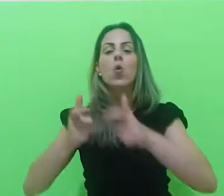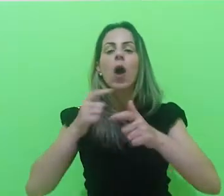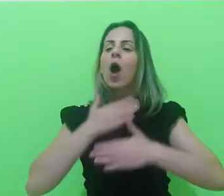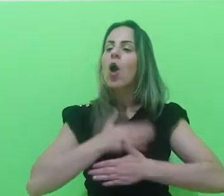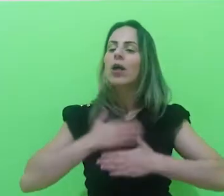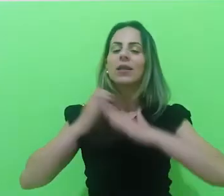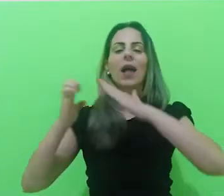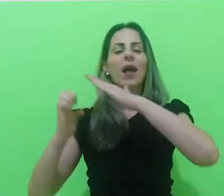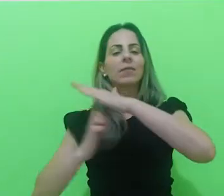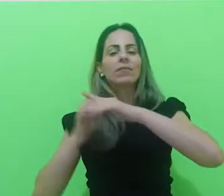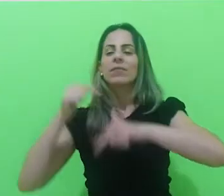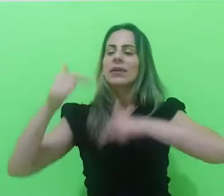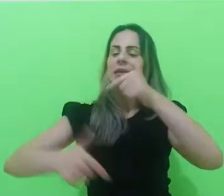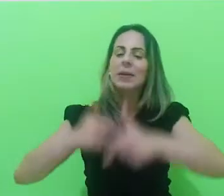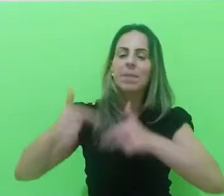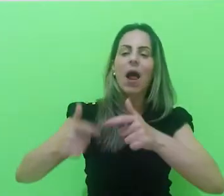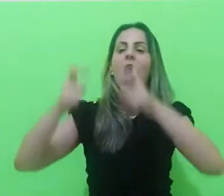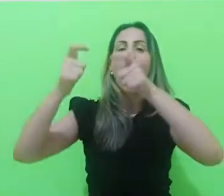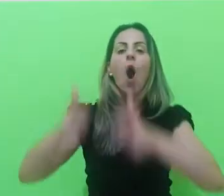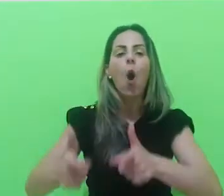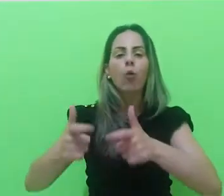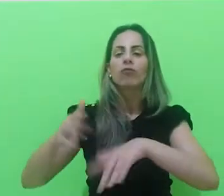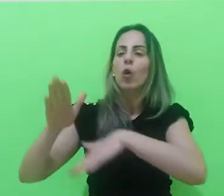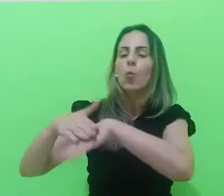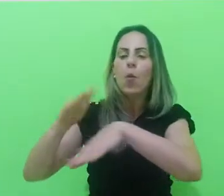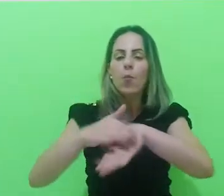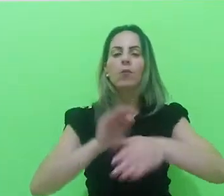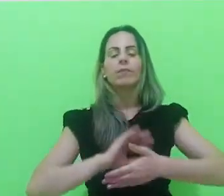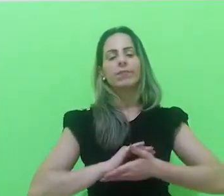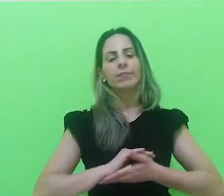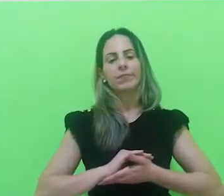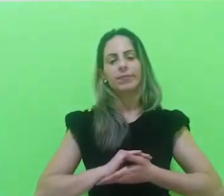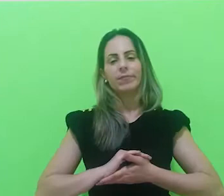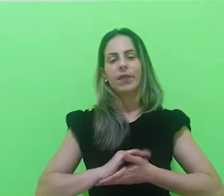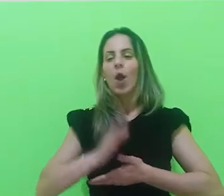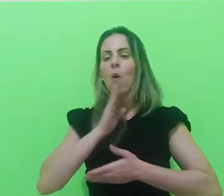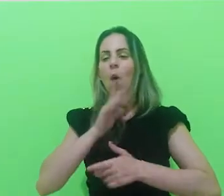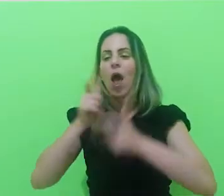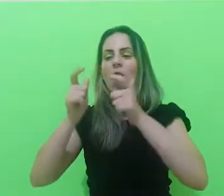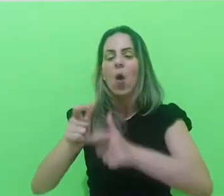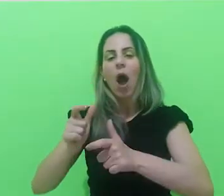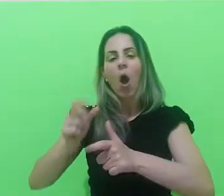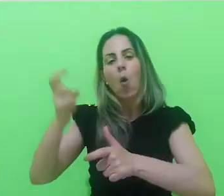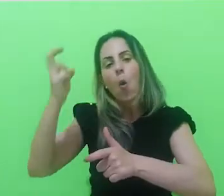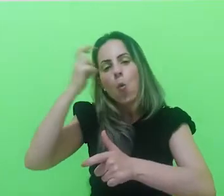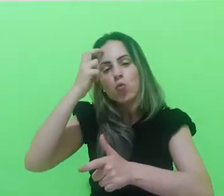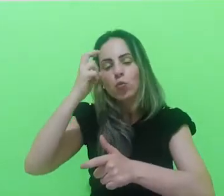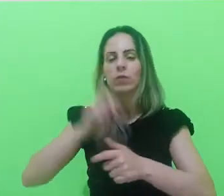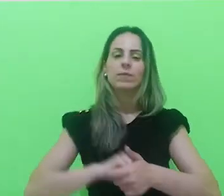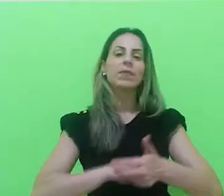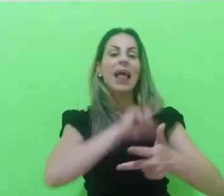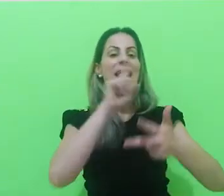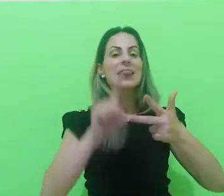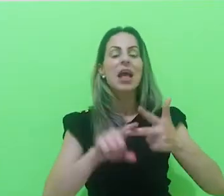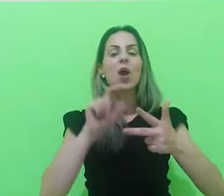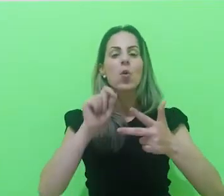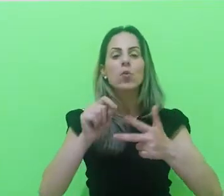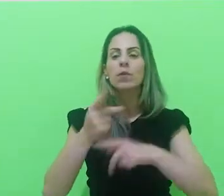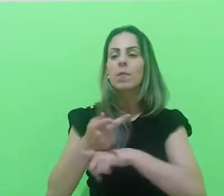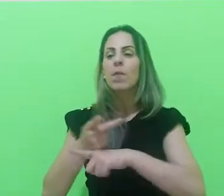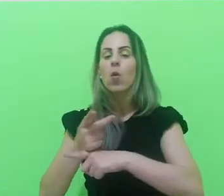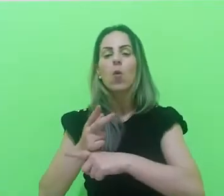de trabalhar. Onde você gostaria de estar atuando? Conheça a cultura desse local. Terceiro, procure um